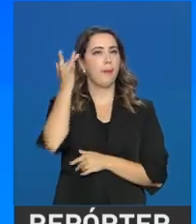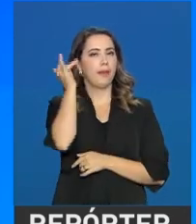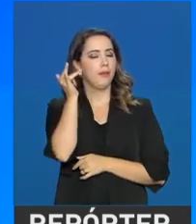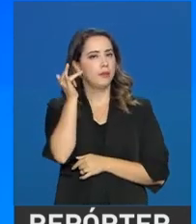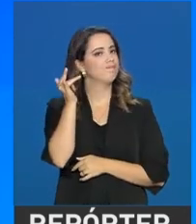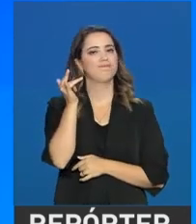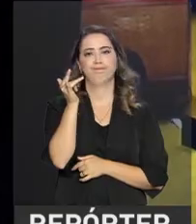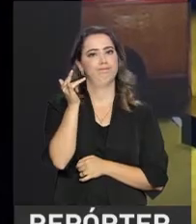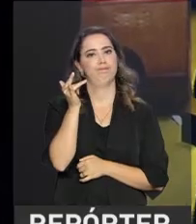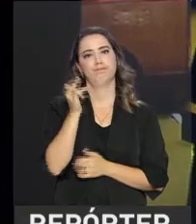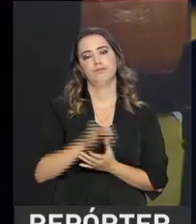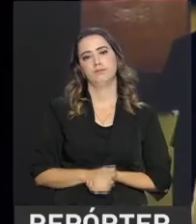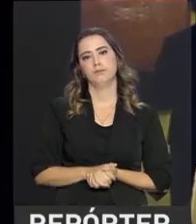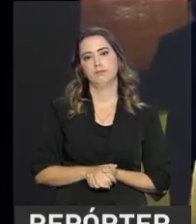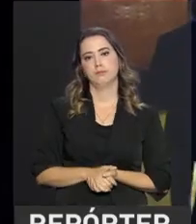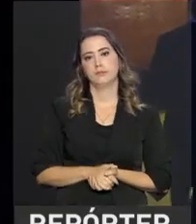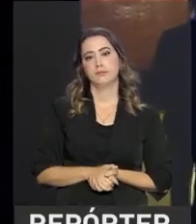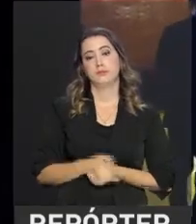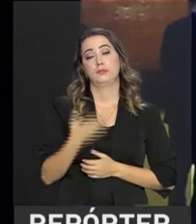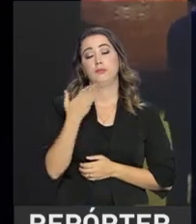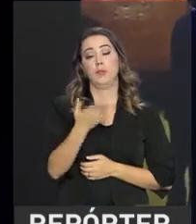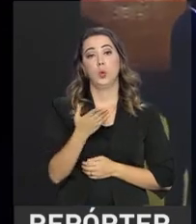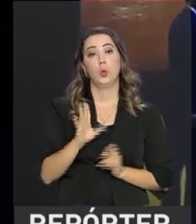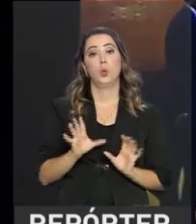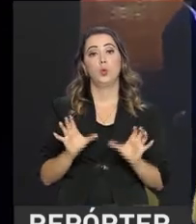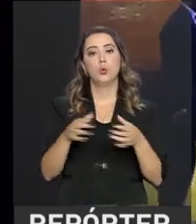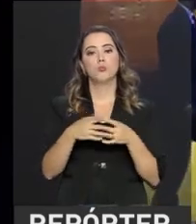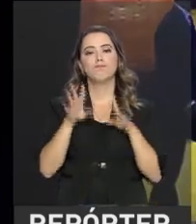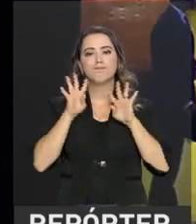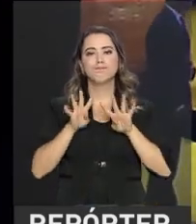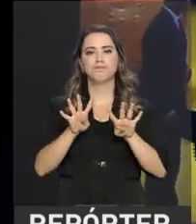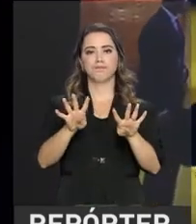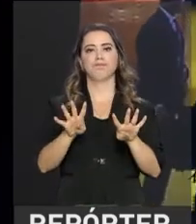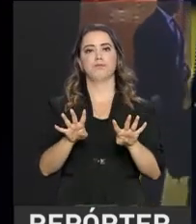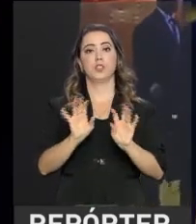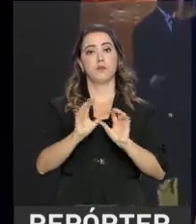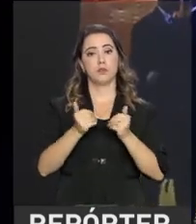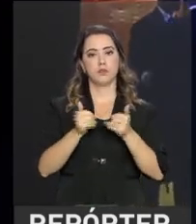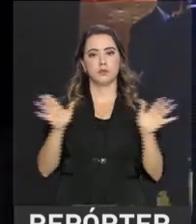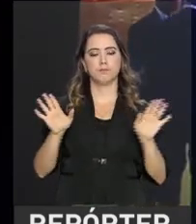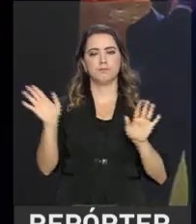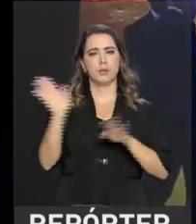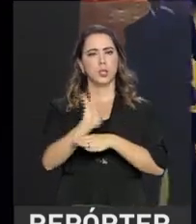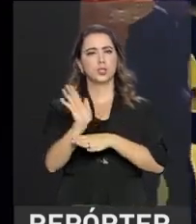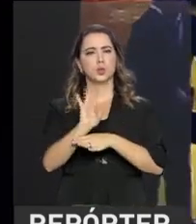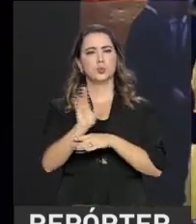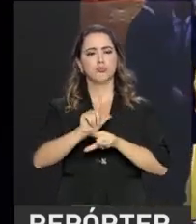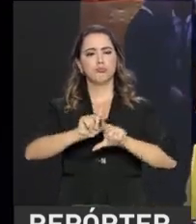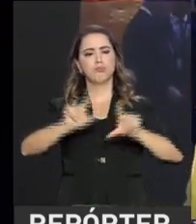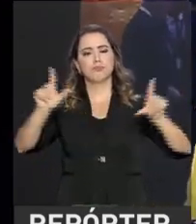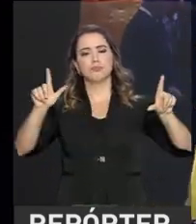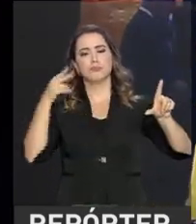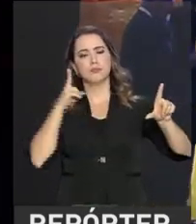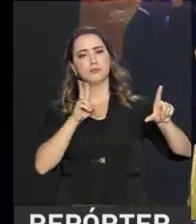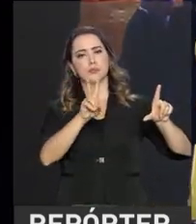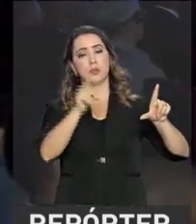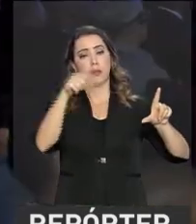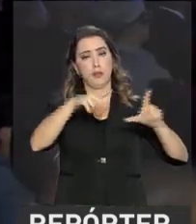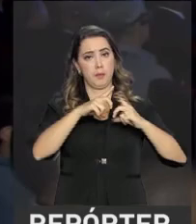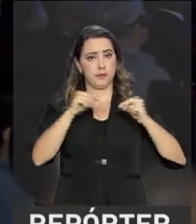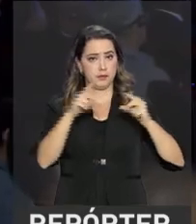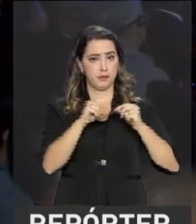sintonia com o público do fórum acompanhou a cerimônia de abertura em um telão montado no centro de convenções de brasília